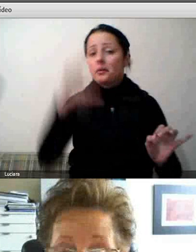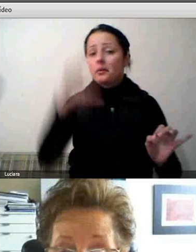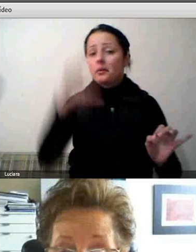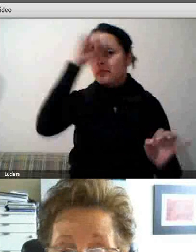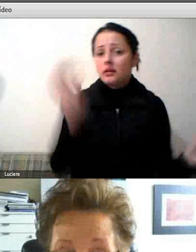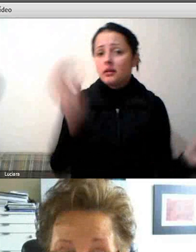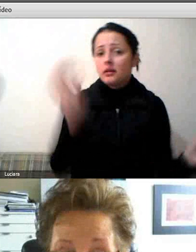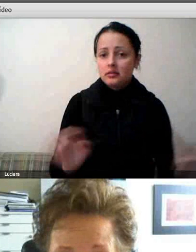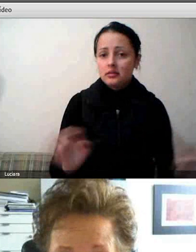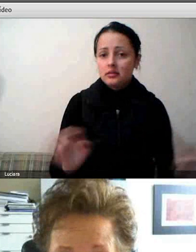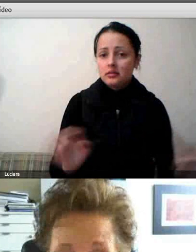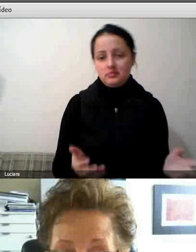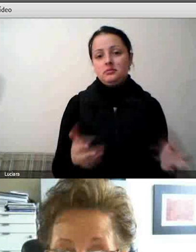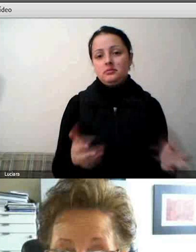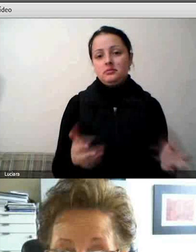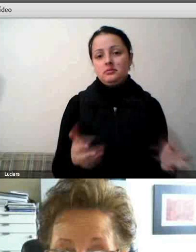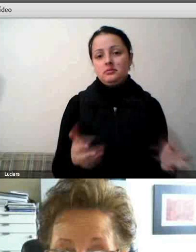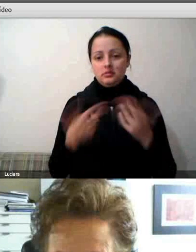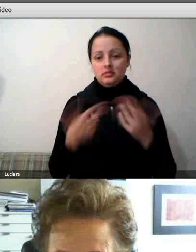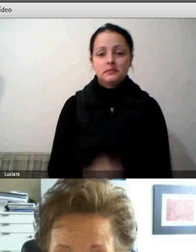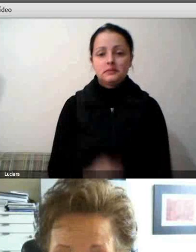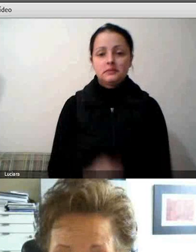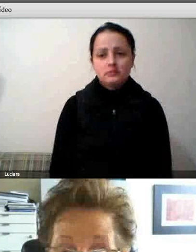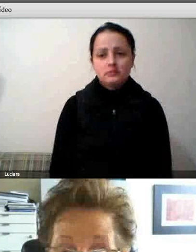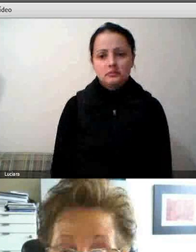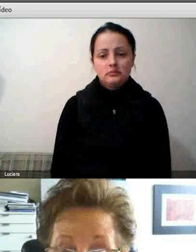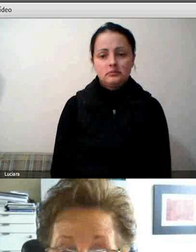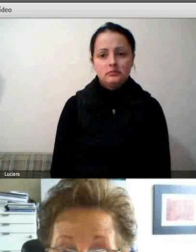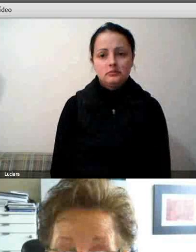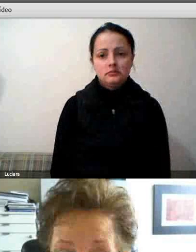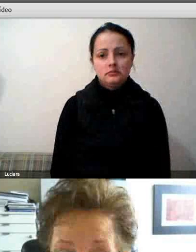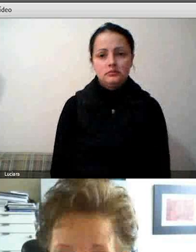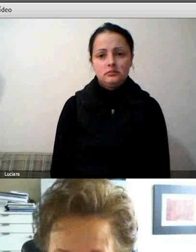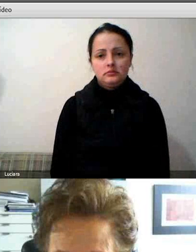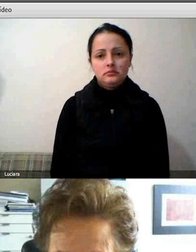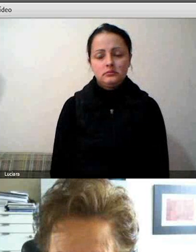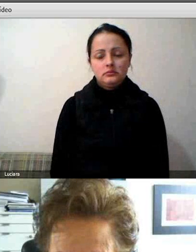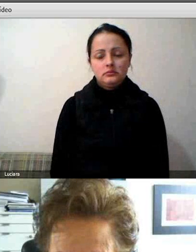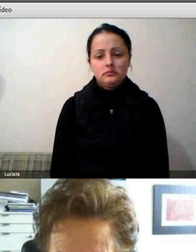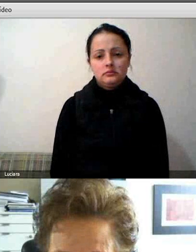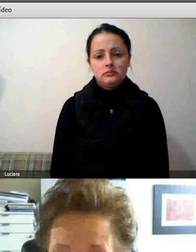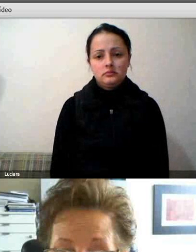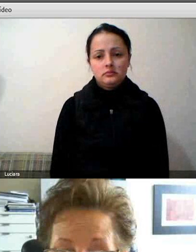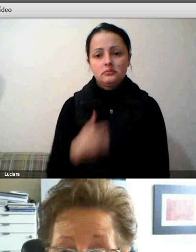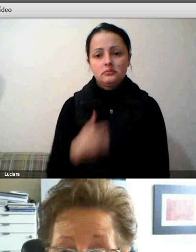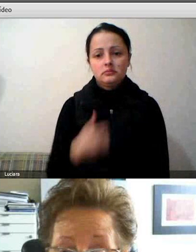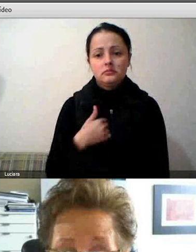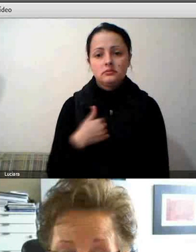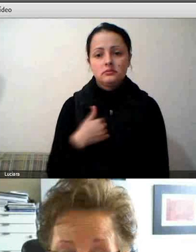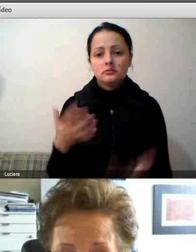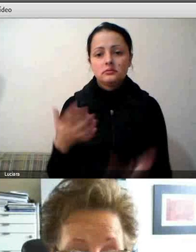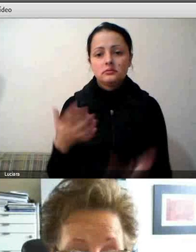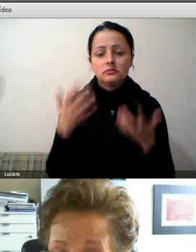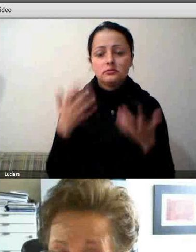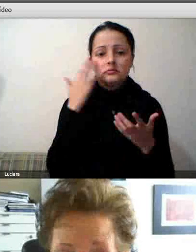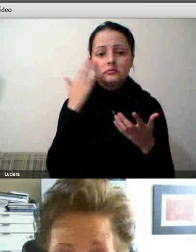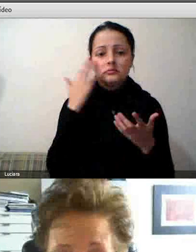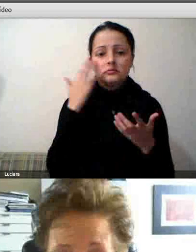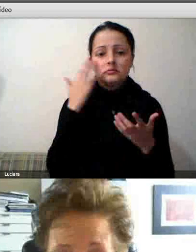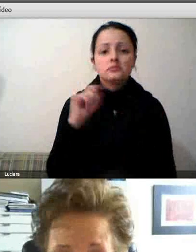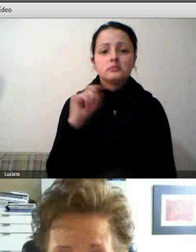posso acreditar que eu estou ensinando se o aluno não está aprendendo. E não posso acreditar que se eu não